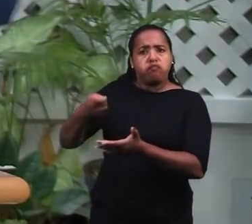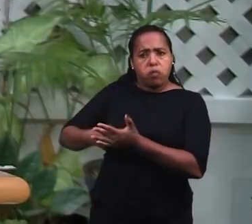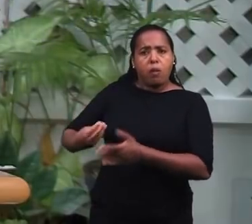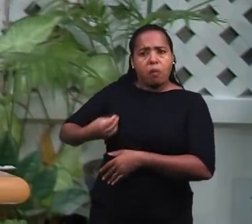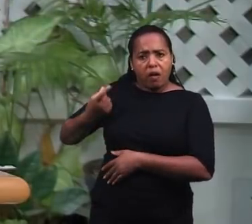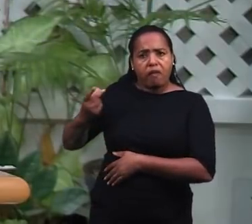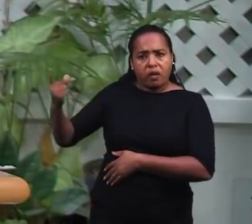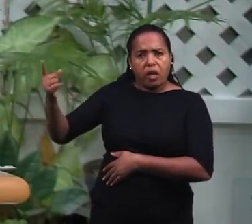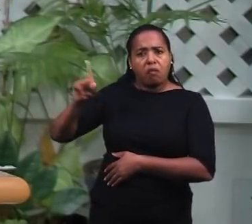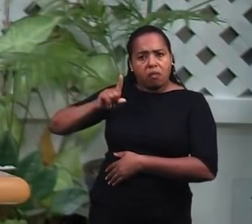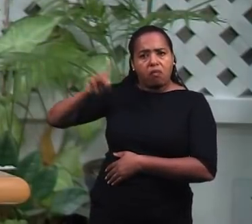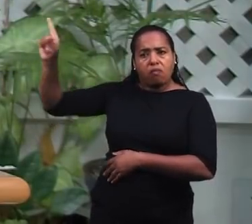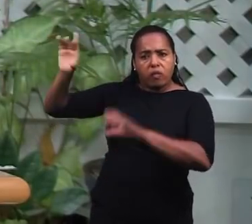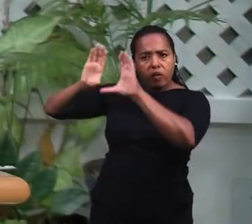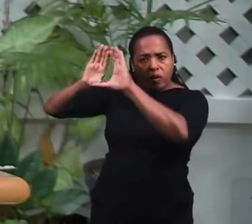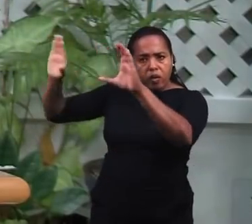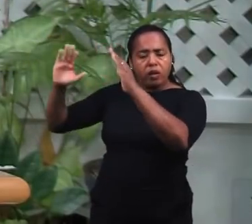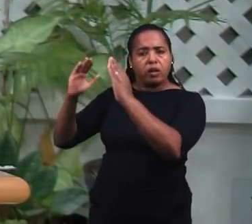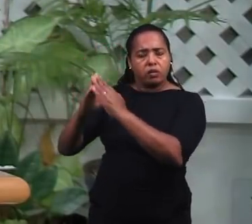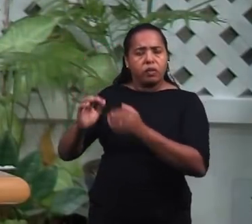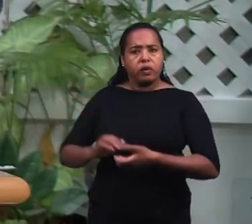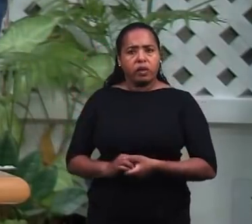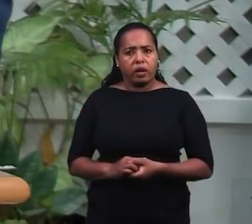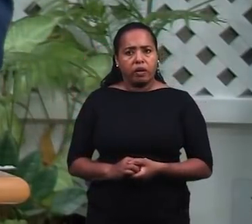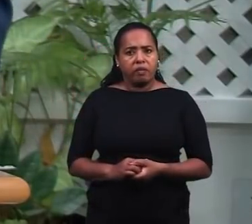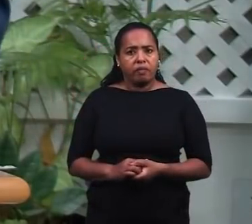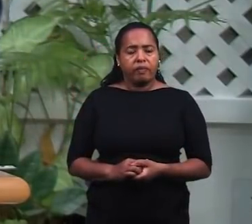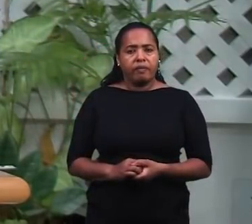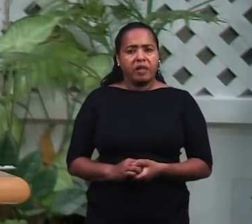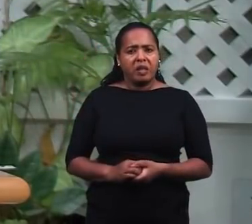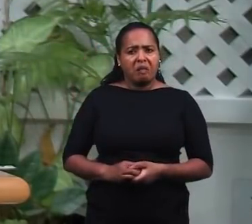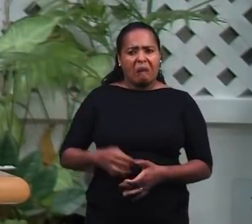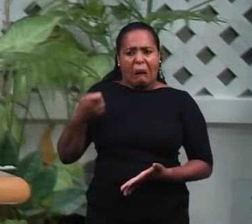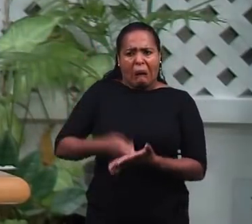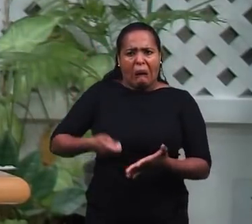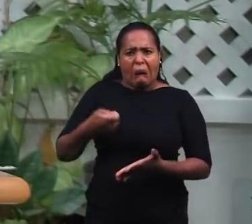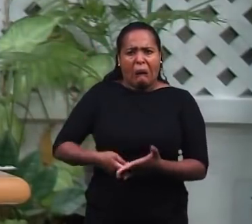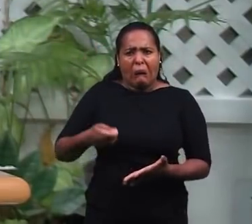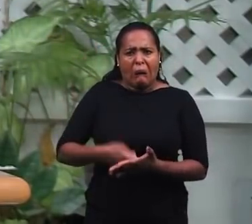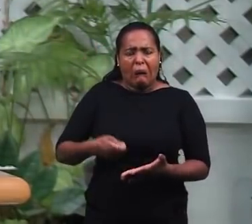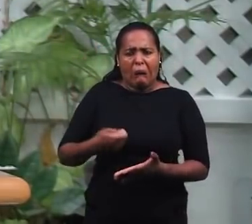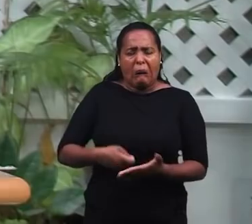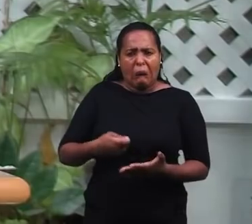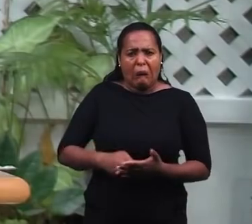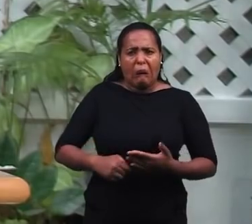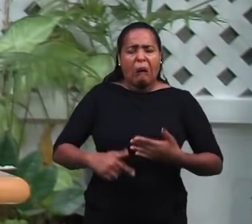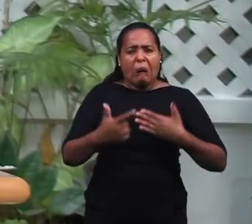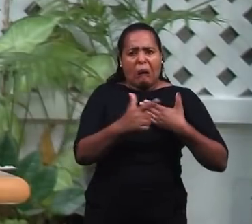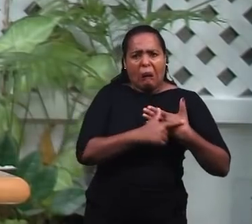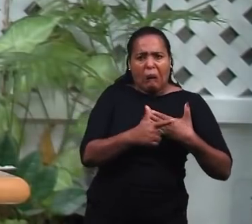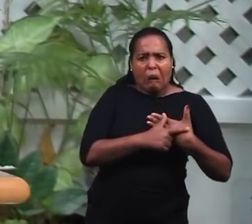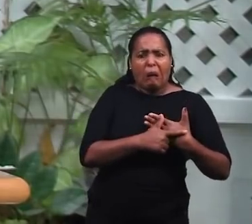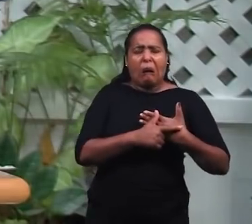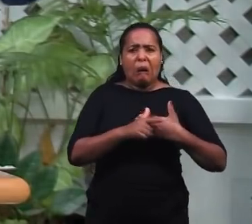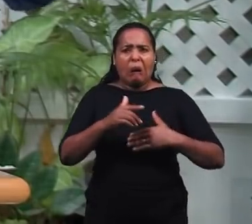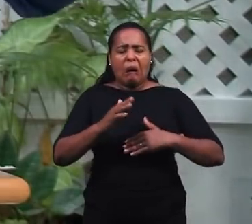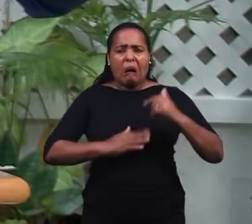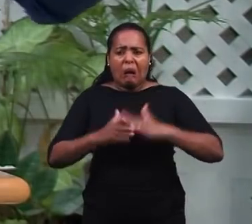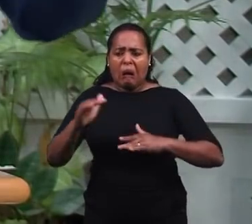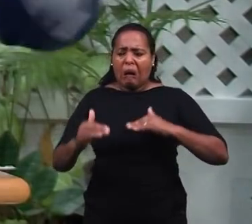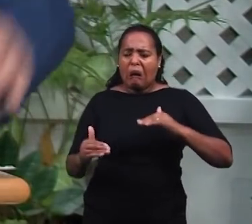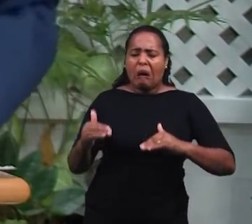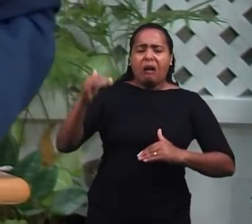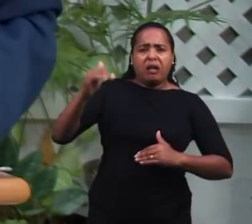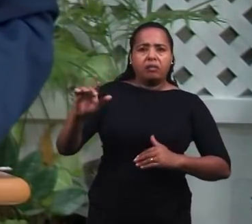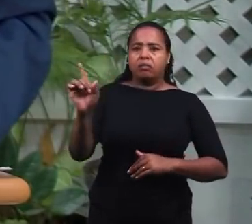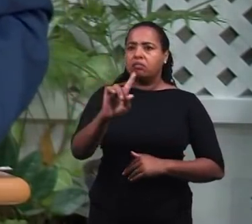fazer. Aí sim, lutando por vida eterna. Não é lutando por cargo, nem por amigos, nem por pessoas que vão